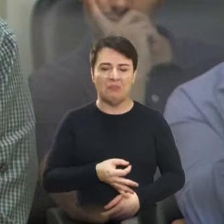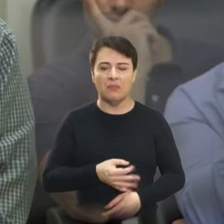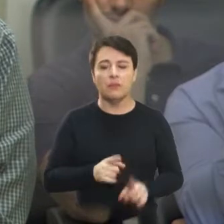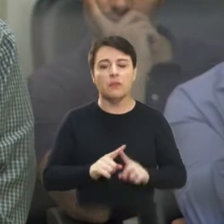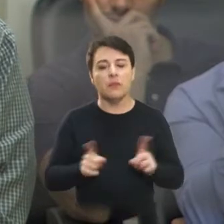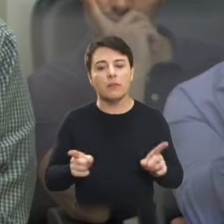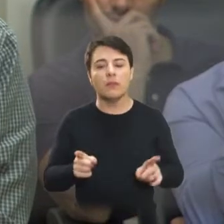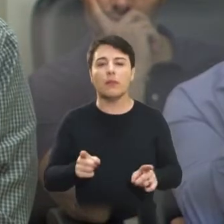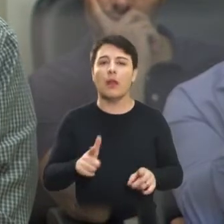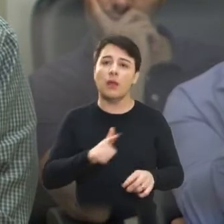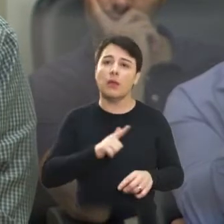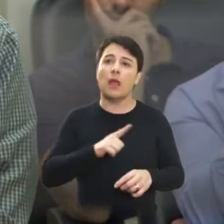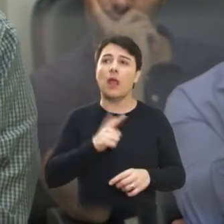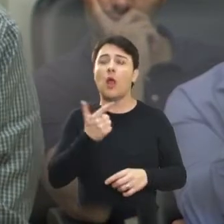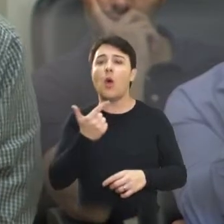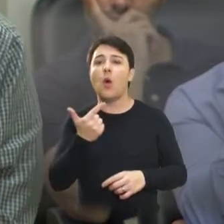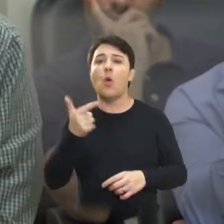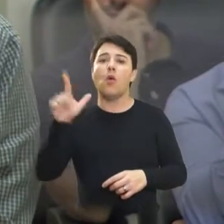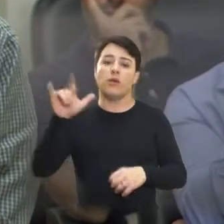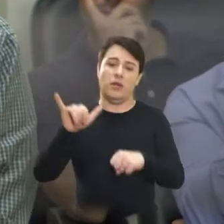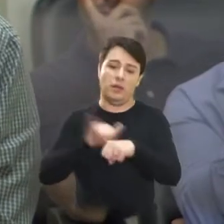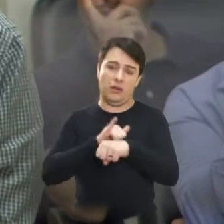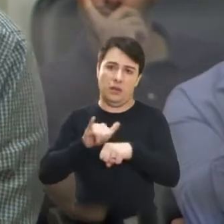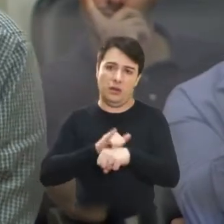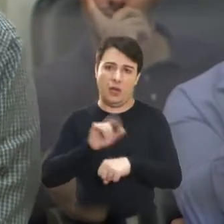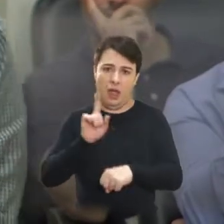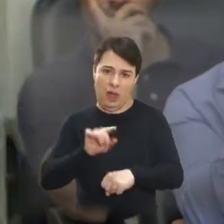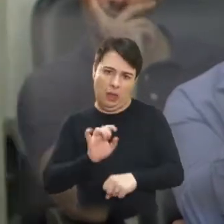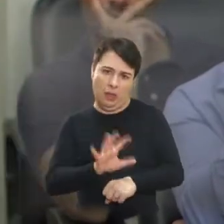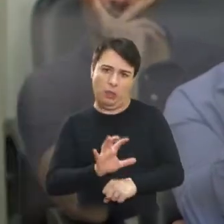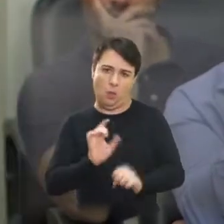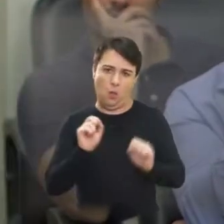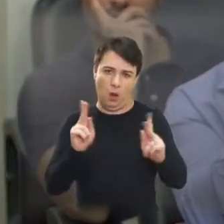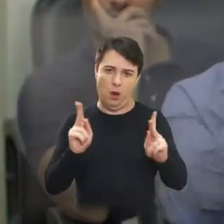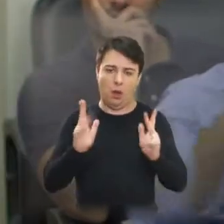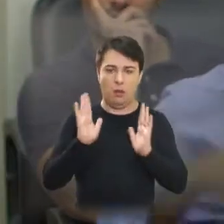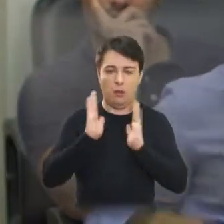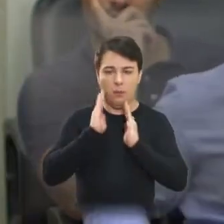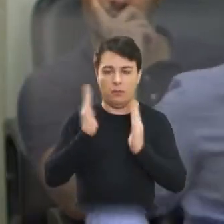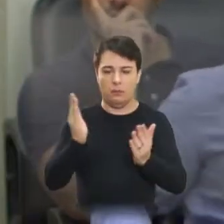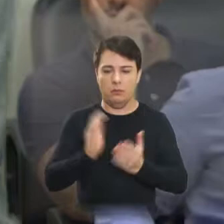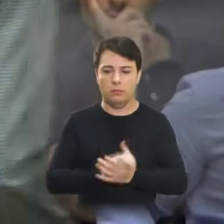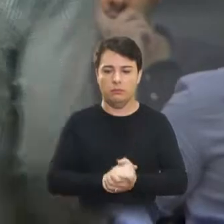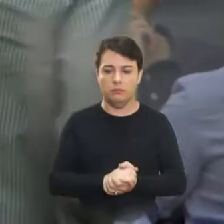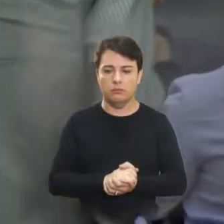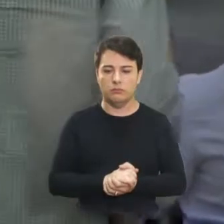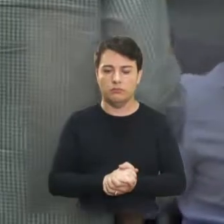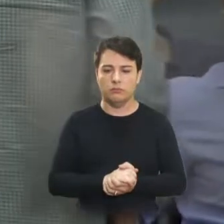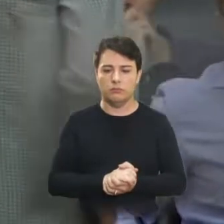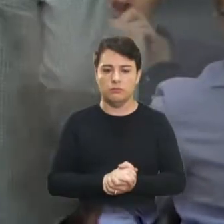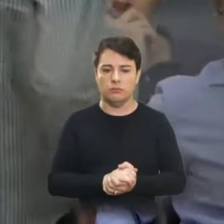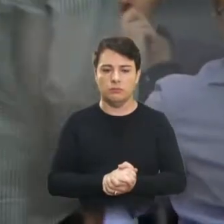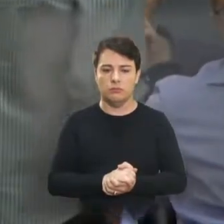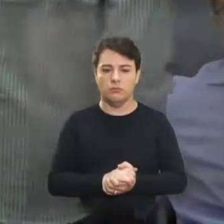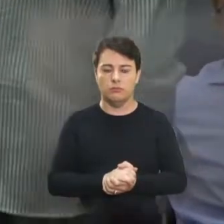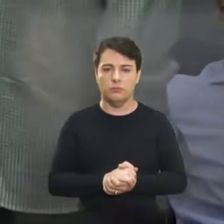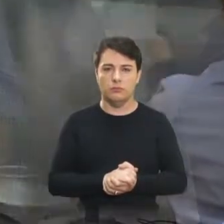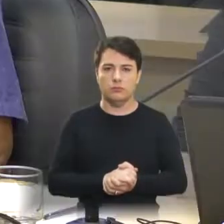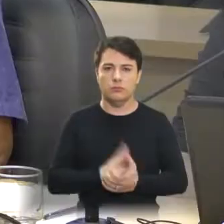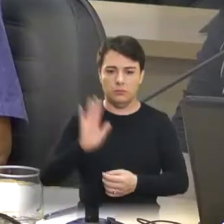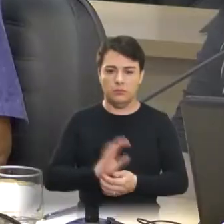outras opções. É isso, então. Ok? Obrigado. Obrigado, Rodrigo. Alguém mais se inscreve?